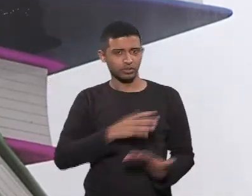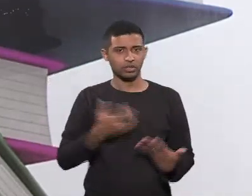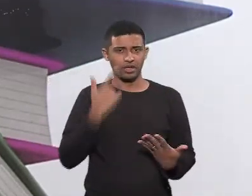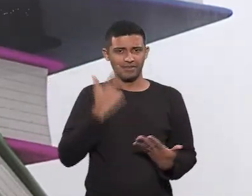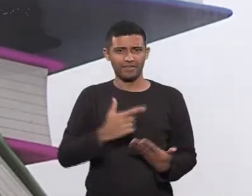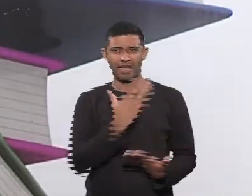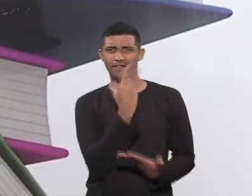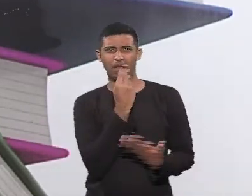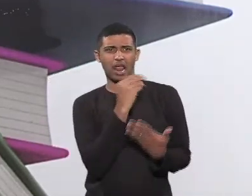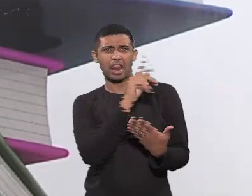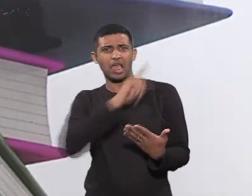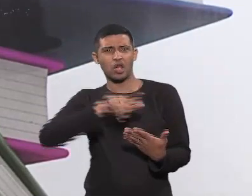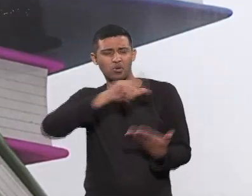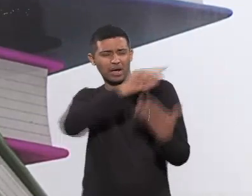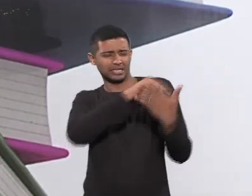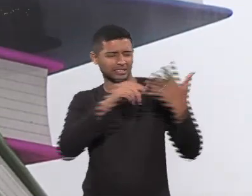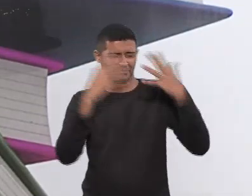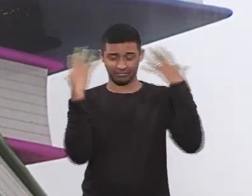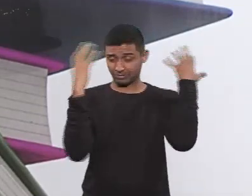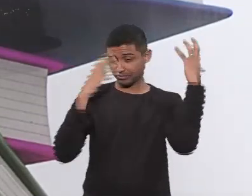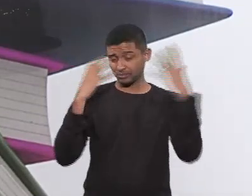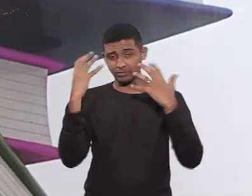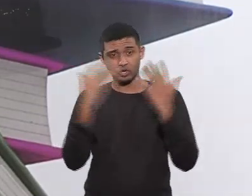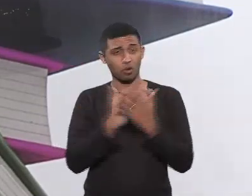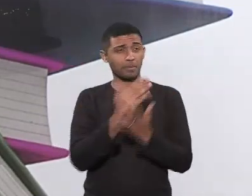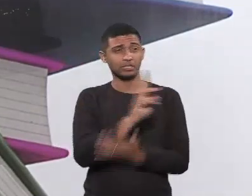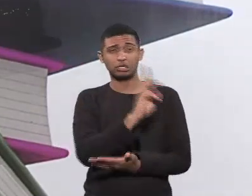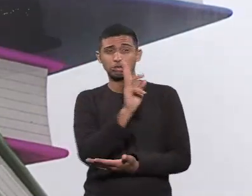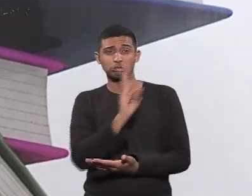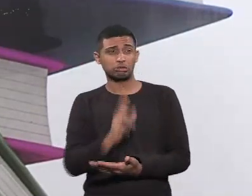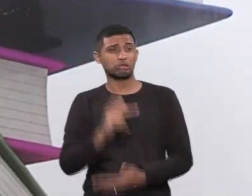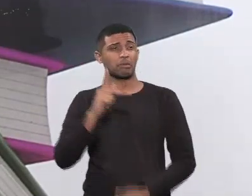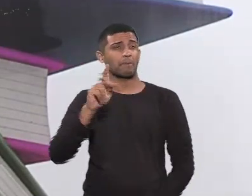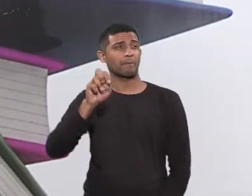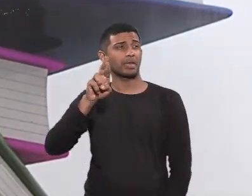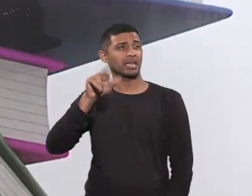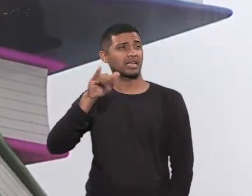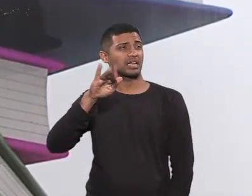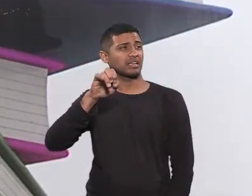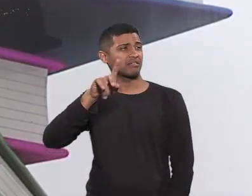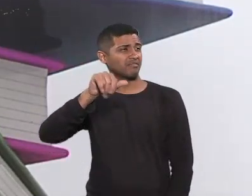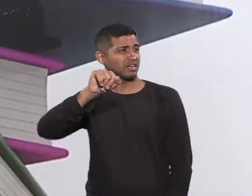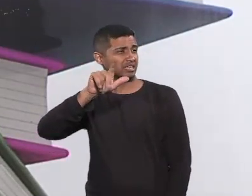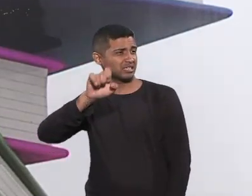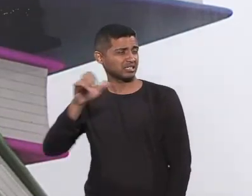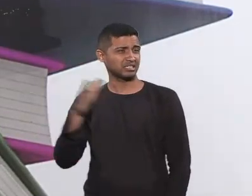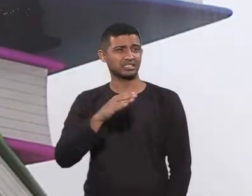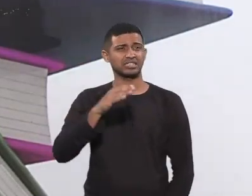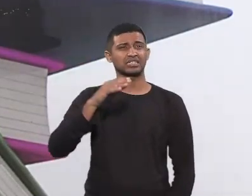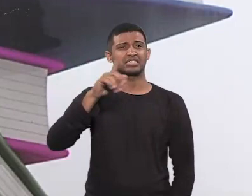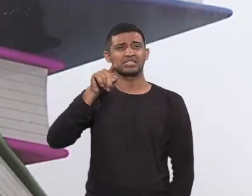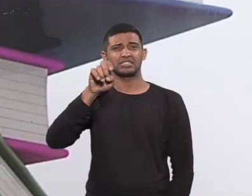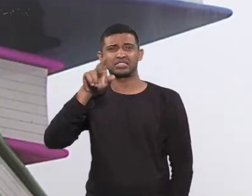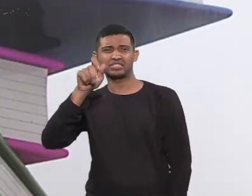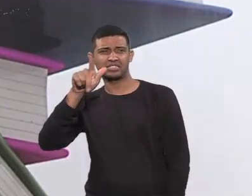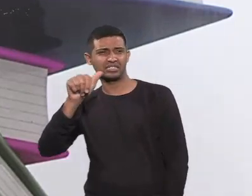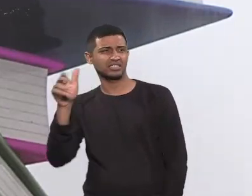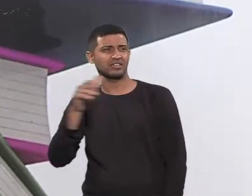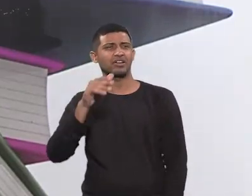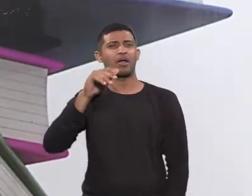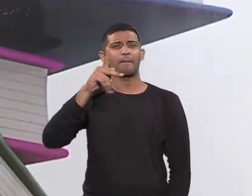tais figuras de linguagem são de delirar. Começando pelos nomes perífrase, zeugma,